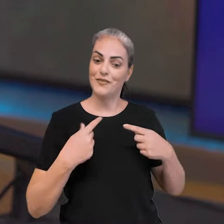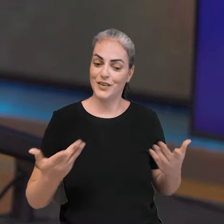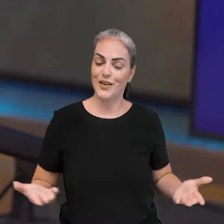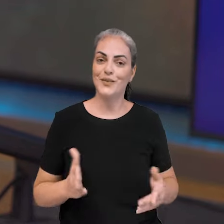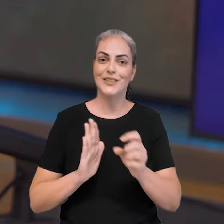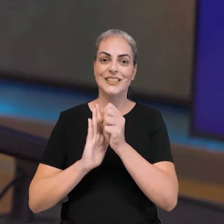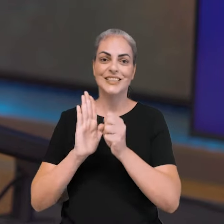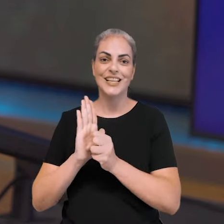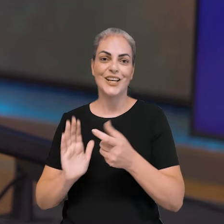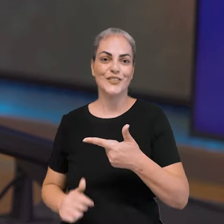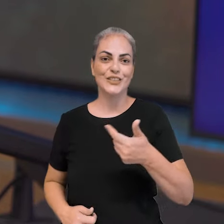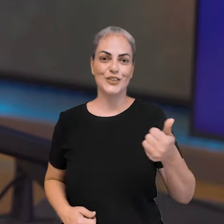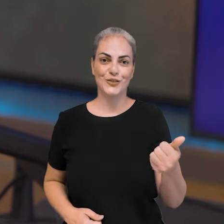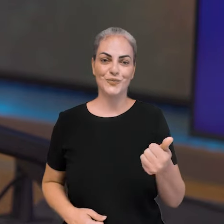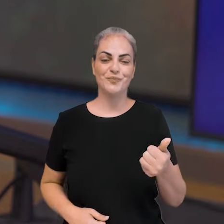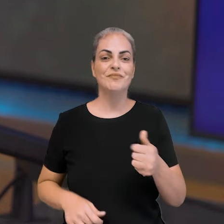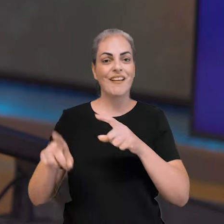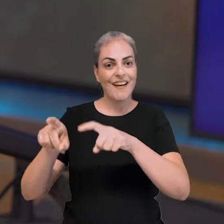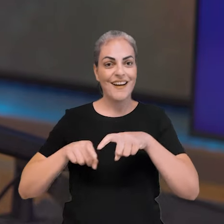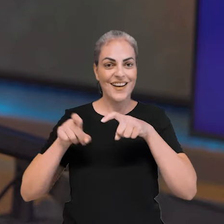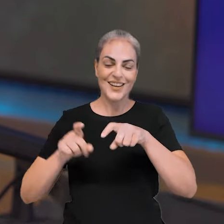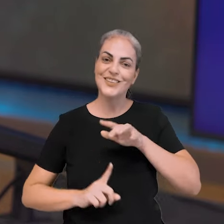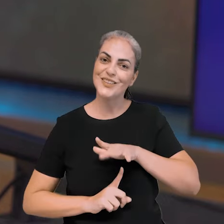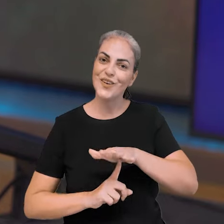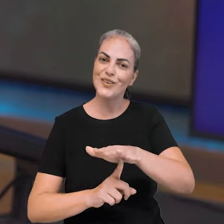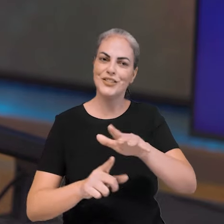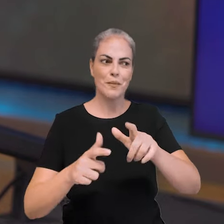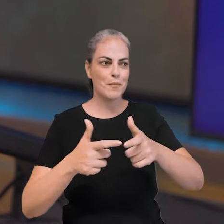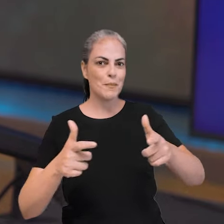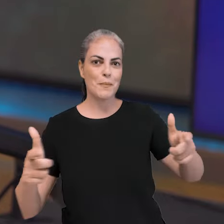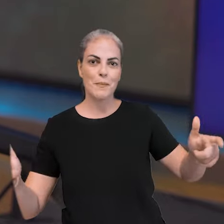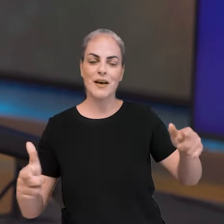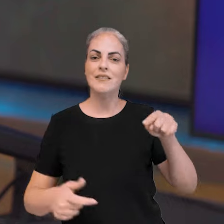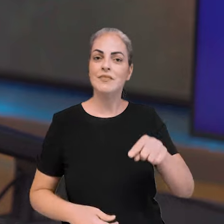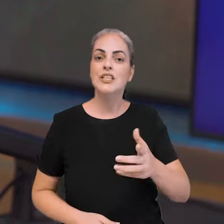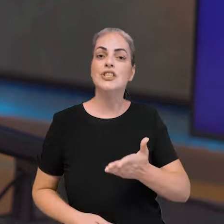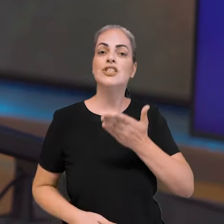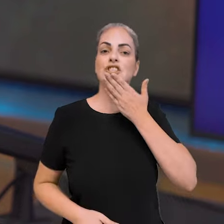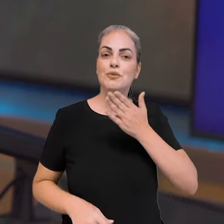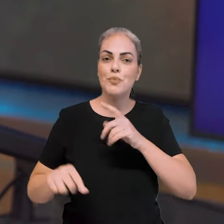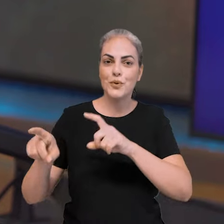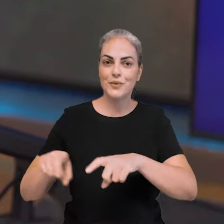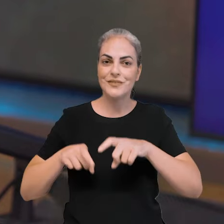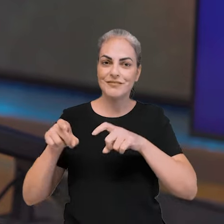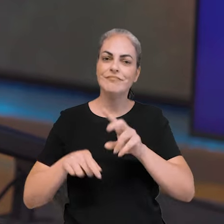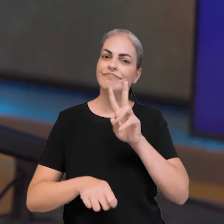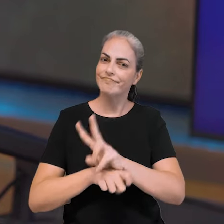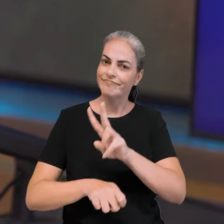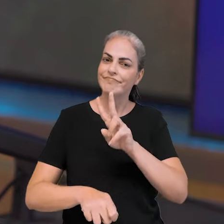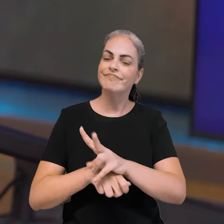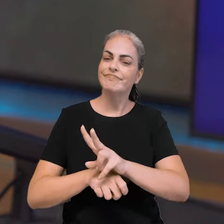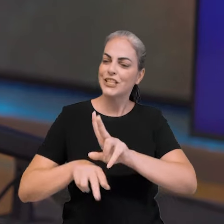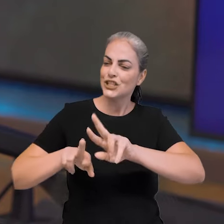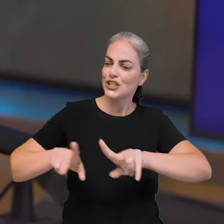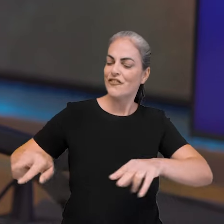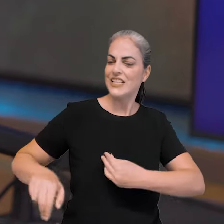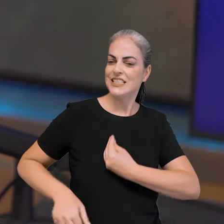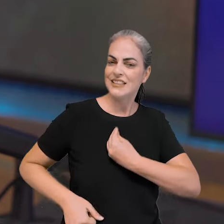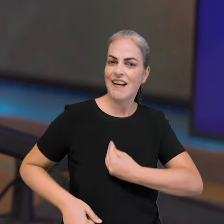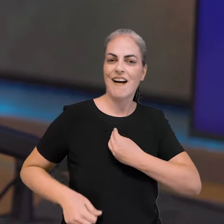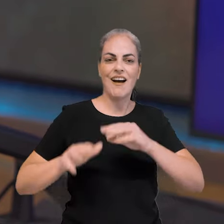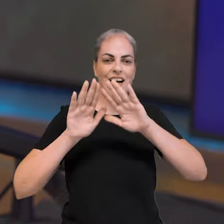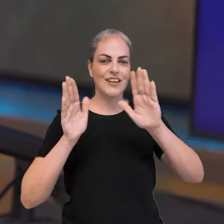A agroecologia, que vem conquistando cada vez mais espaço, é um modo de produção que preserva a biodiversidade,